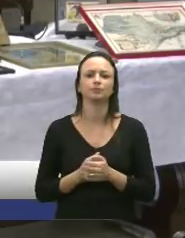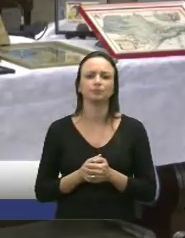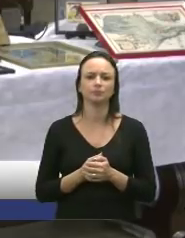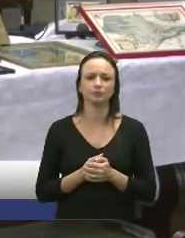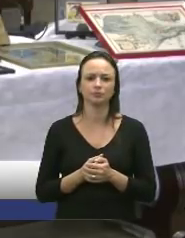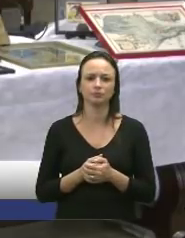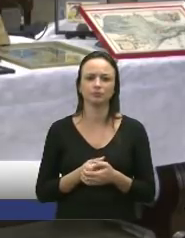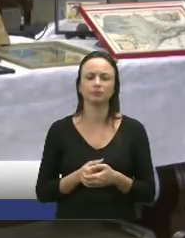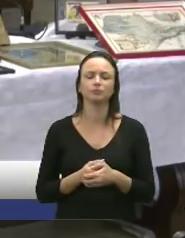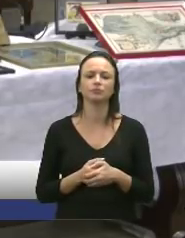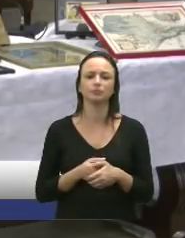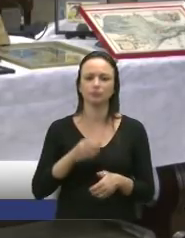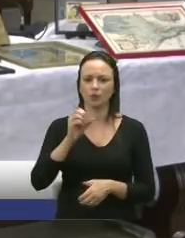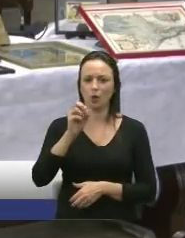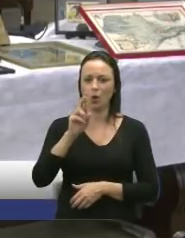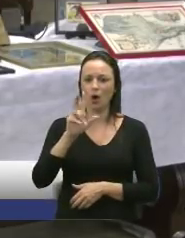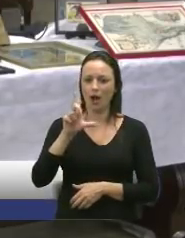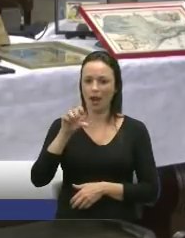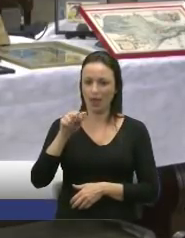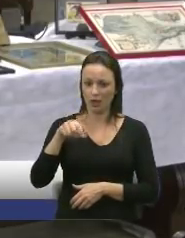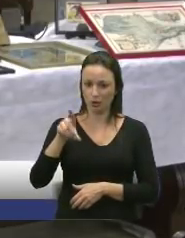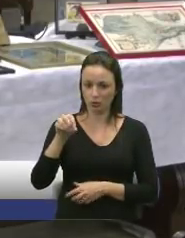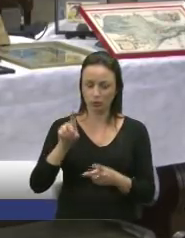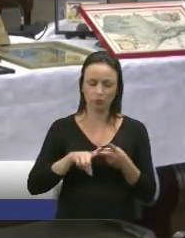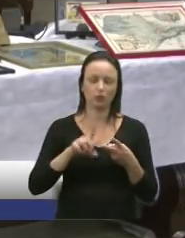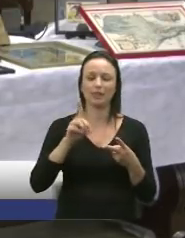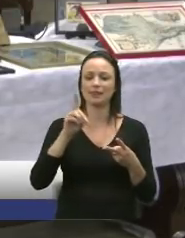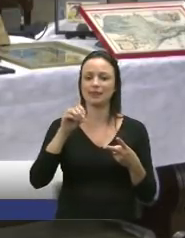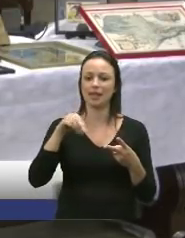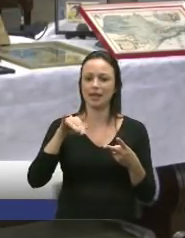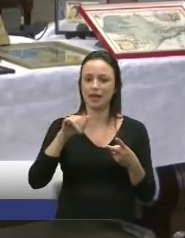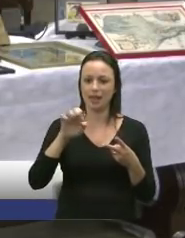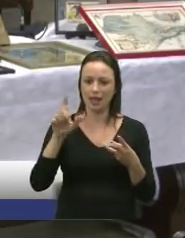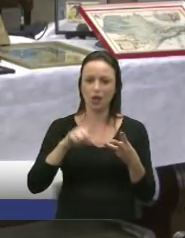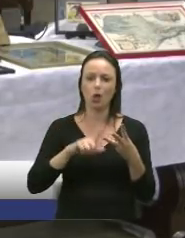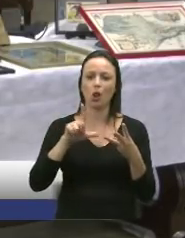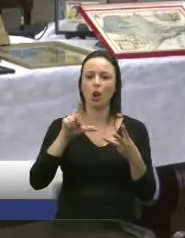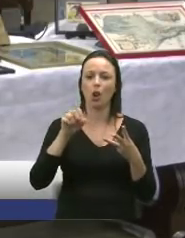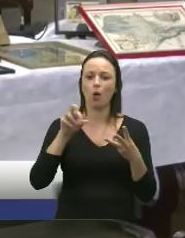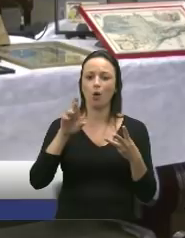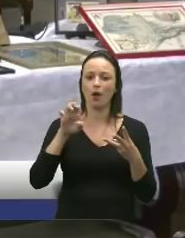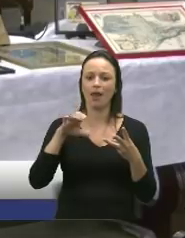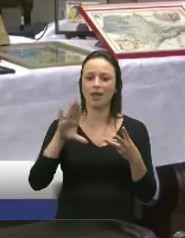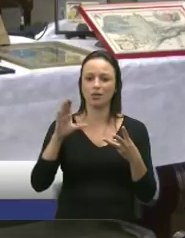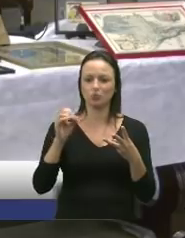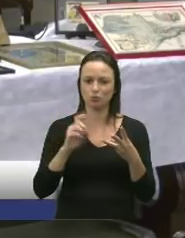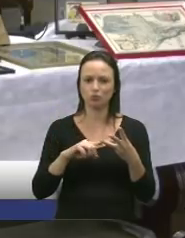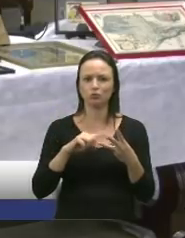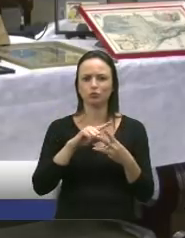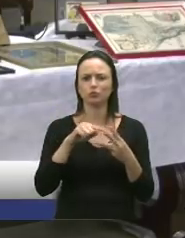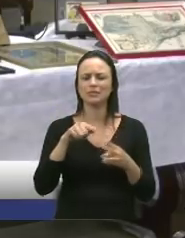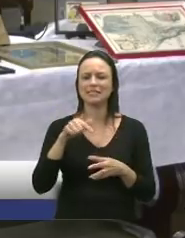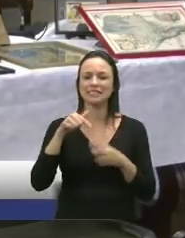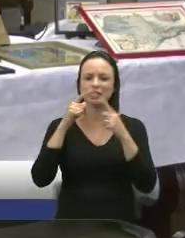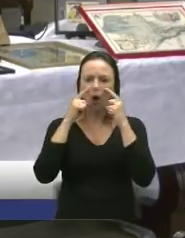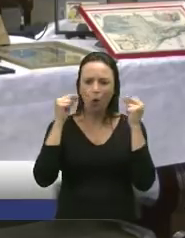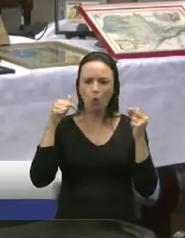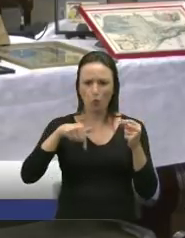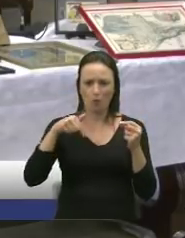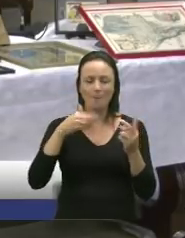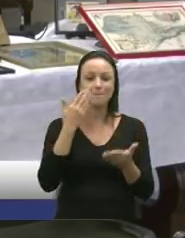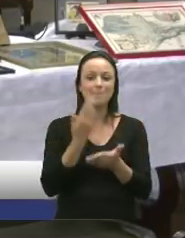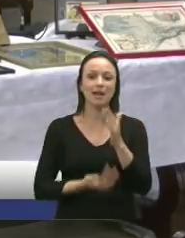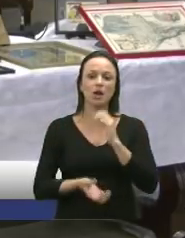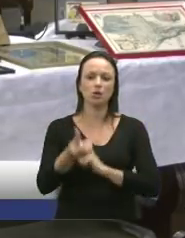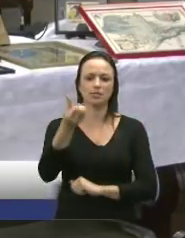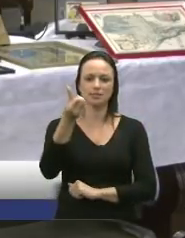Que eu acabei de citar, o Orlando de Moraes Féria, o Daniel Andrade e o Lourenço Carlos de Sampaio Góes. No total, o Jaú perdeu 6 de